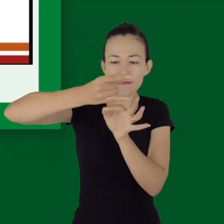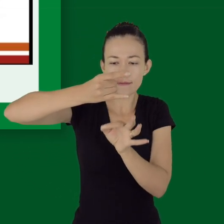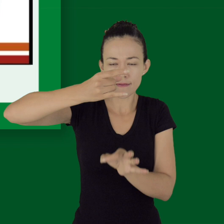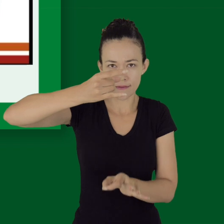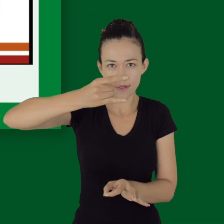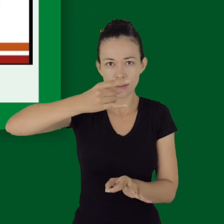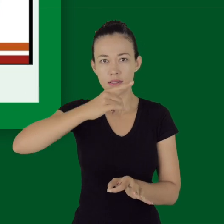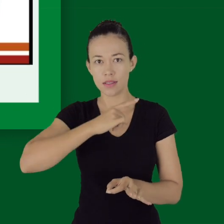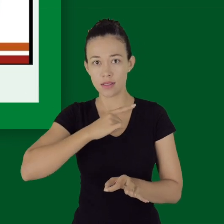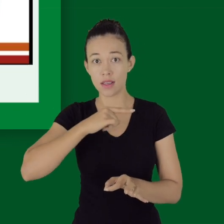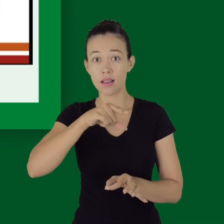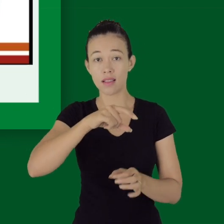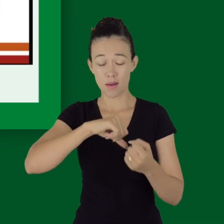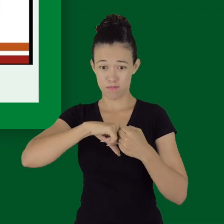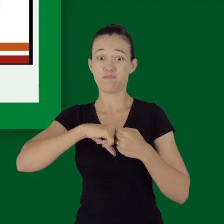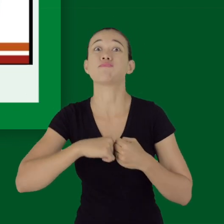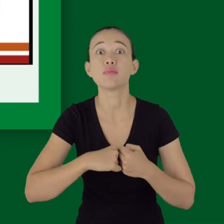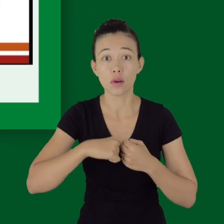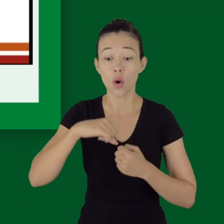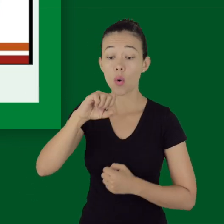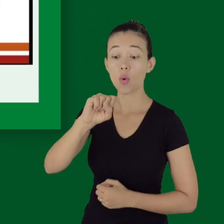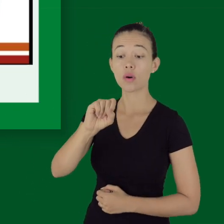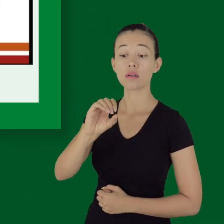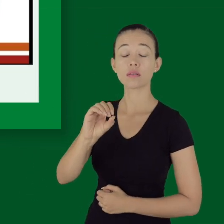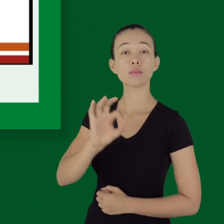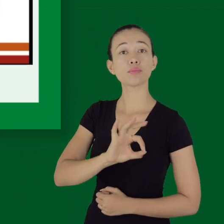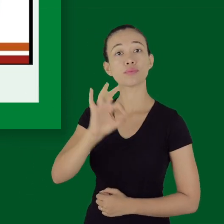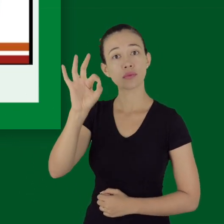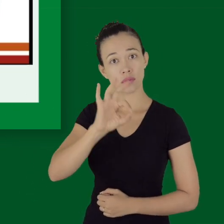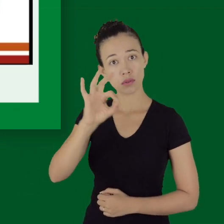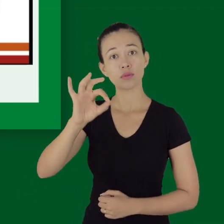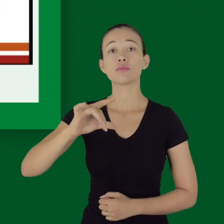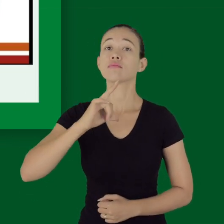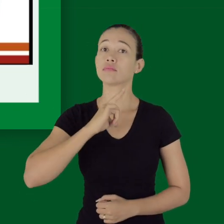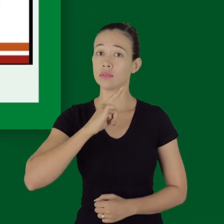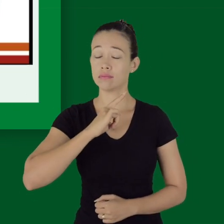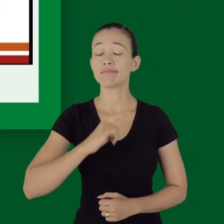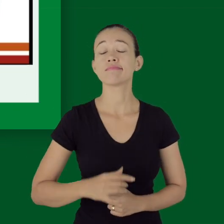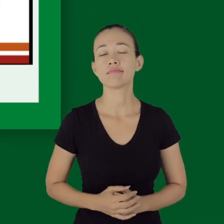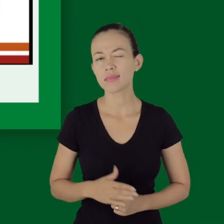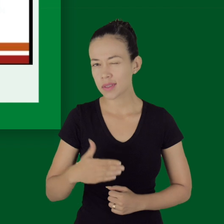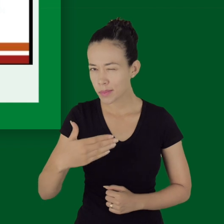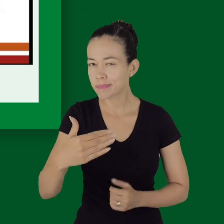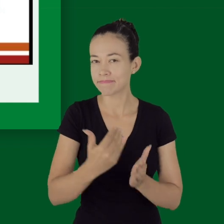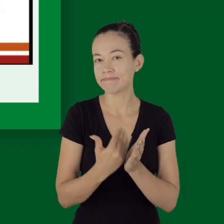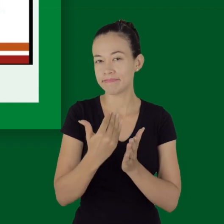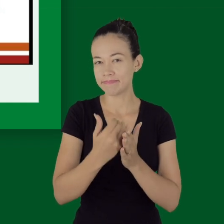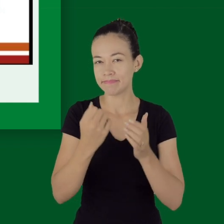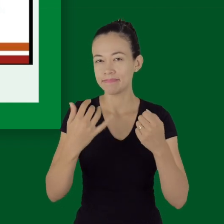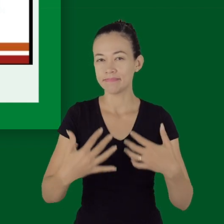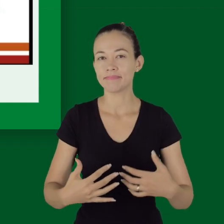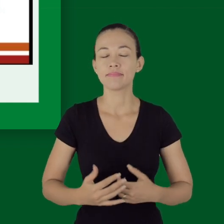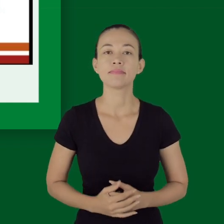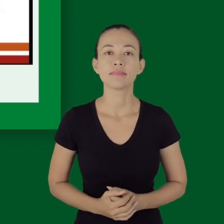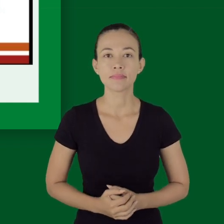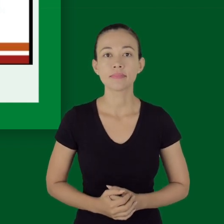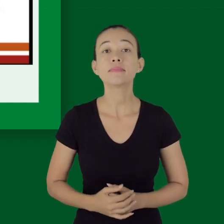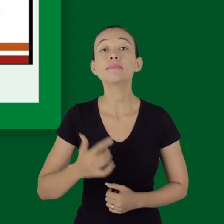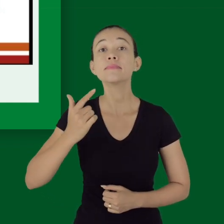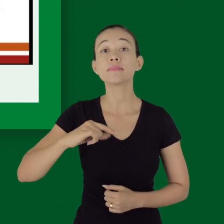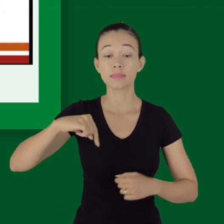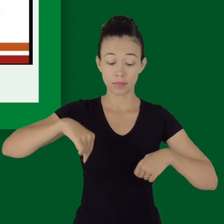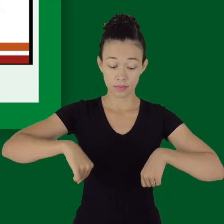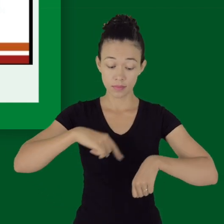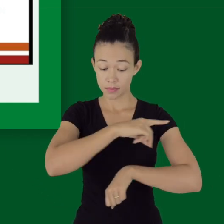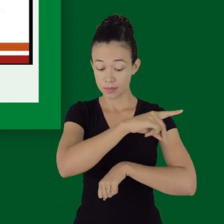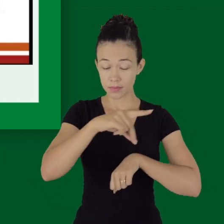passa por dentro da coluna, que a gente vai ver já já. E a gente tem aí dentro do Brasil, no Brasil ainda, aproximadamente 40